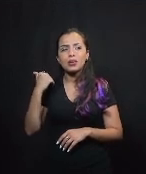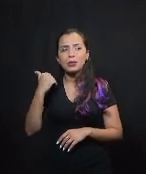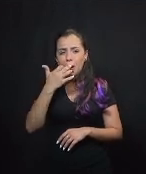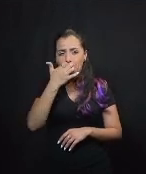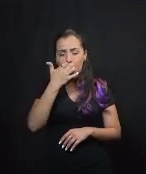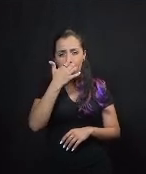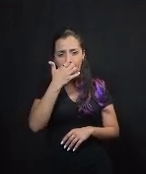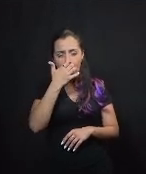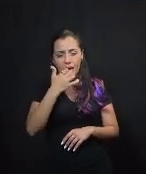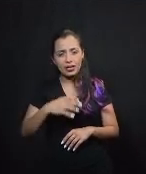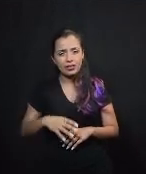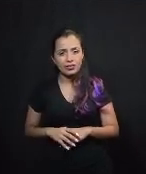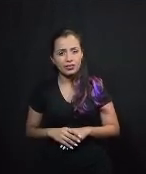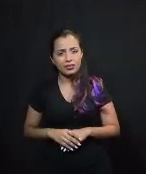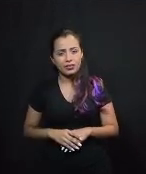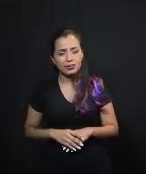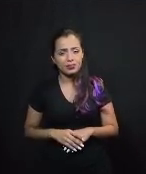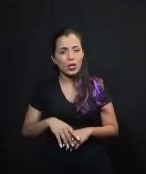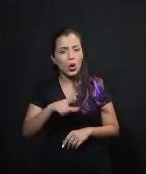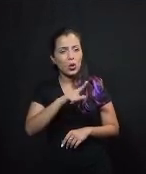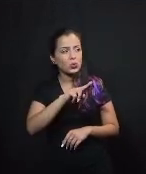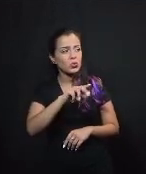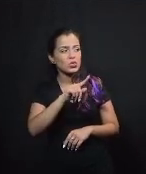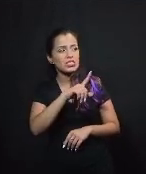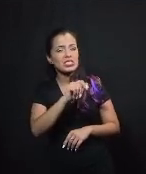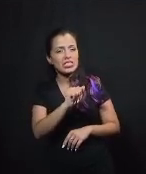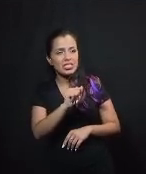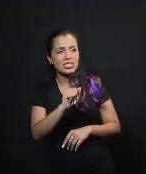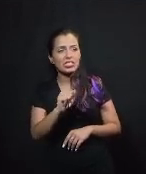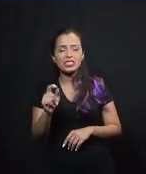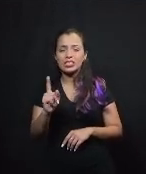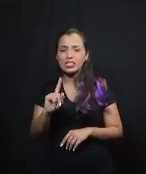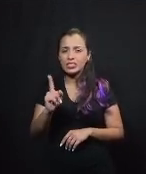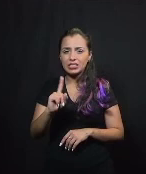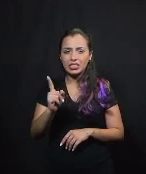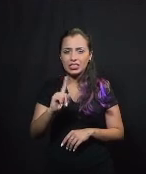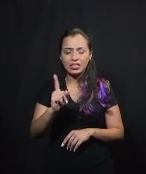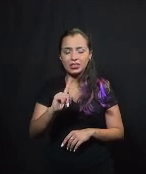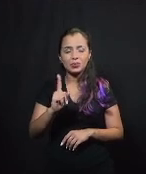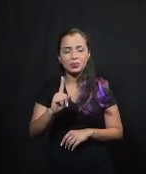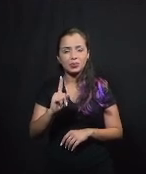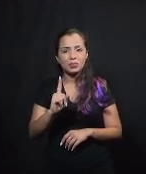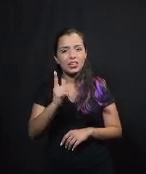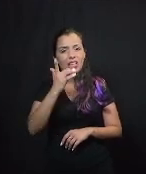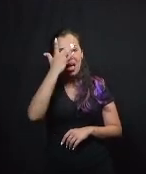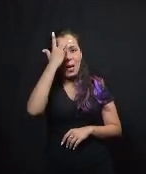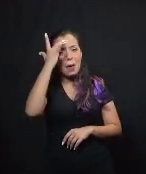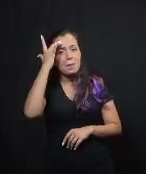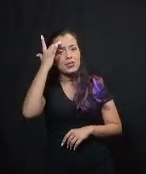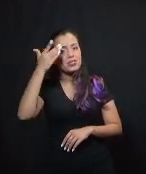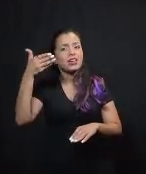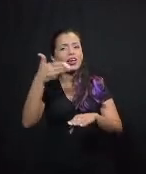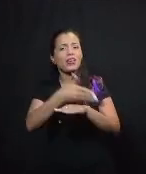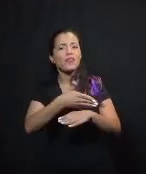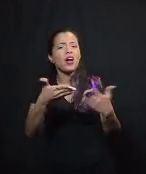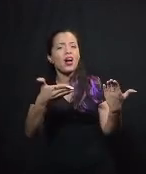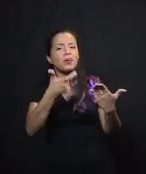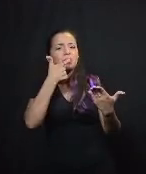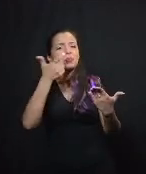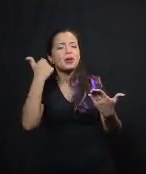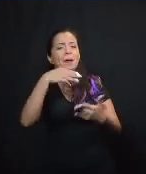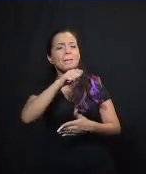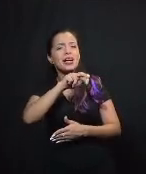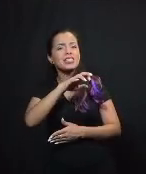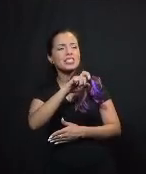Azusa? Não Azusa. Azusa, o Almeida de Mello, não. Não, alguém que foi da Rádio USP, como é que ele se chama?